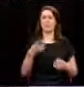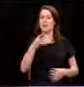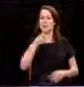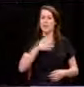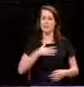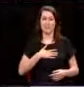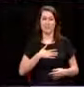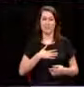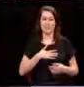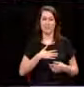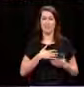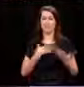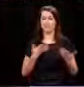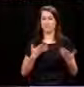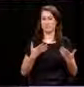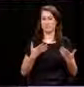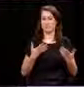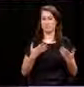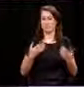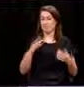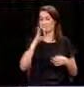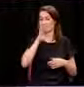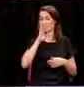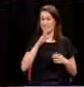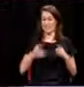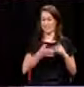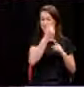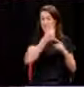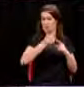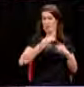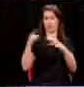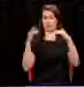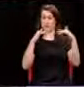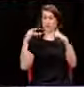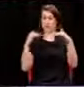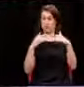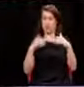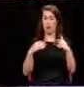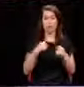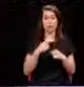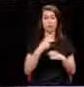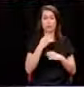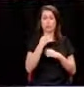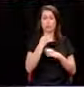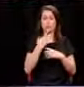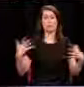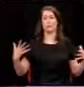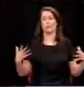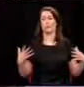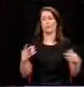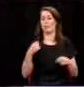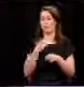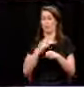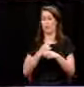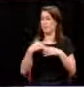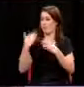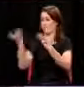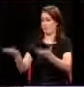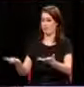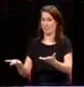que se quer campeão. E quer-se campeão não só nos jogos de futebol, nas modalidades, num serviço que presta, e este é um